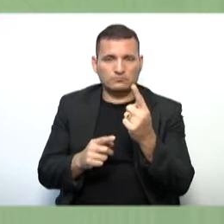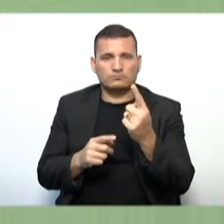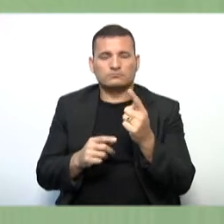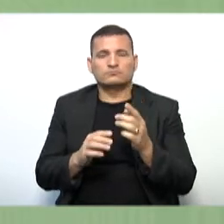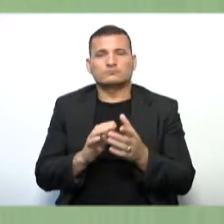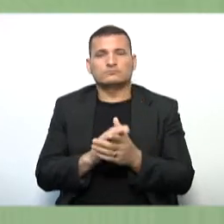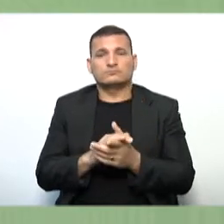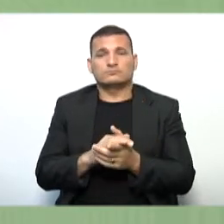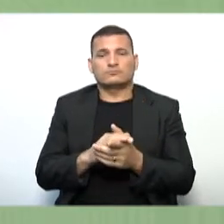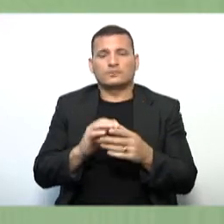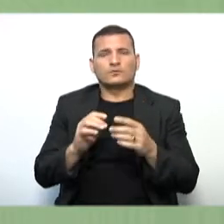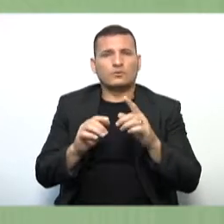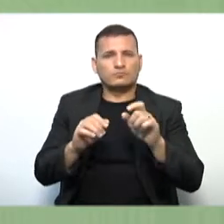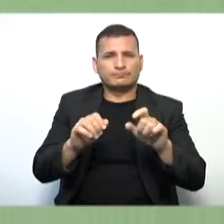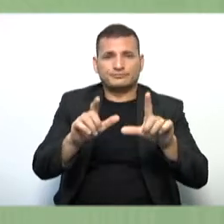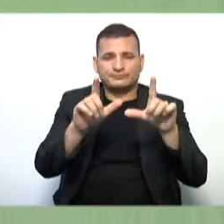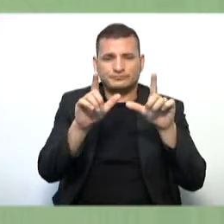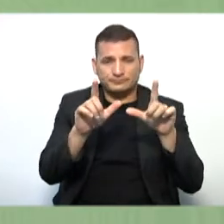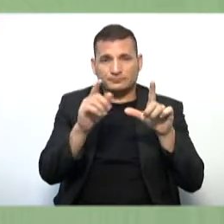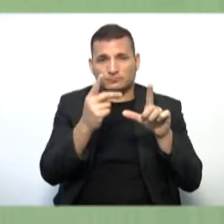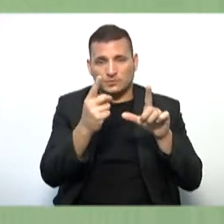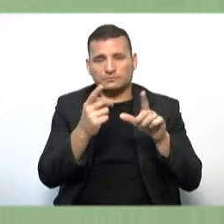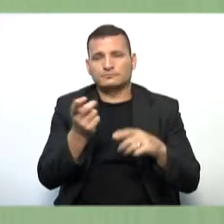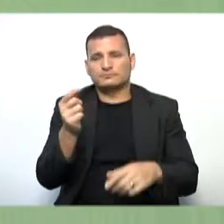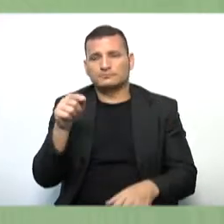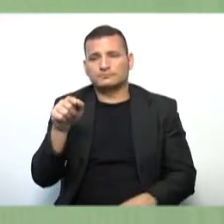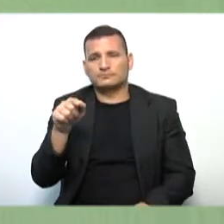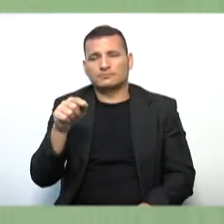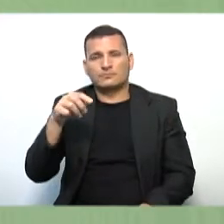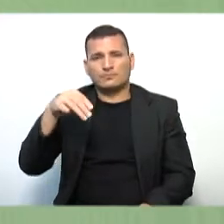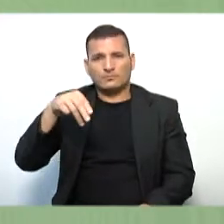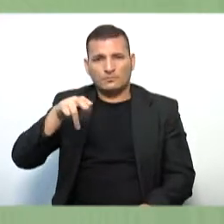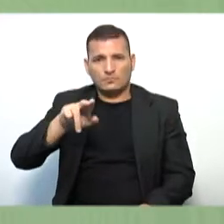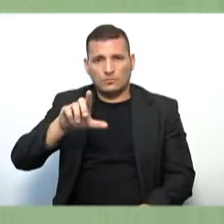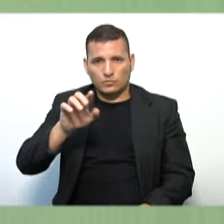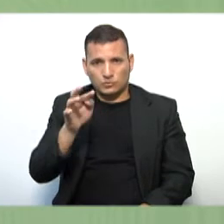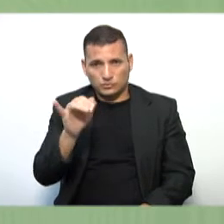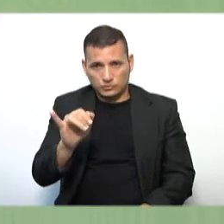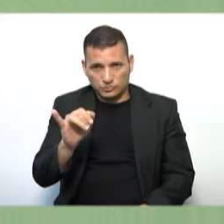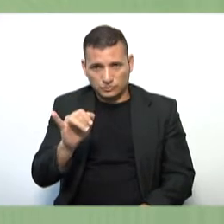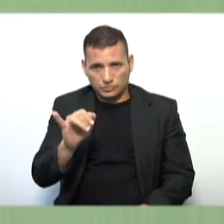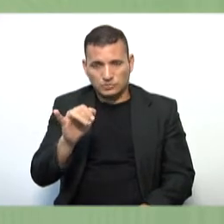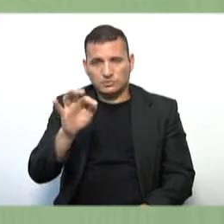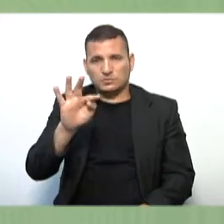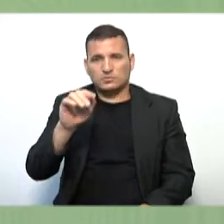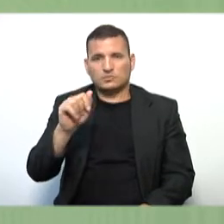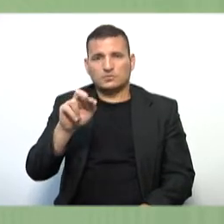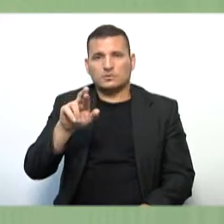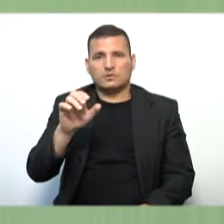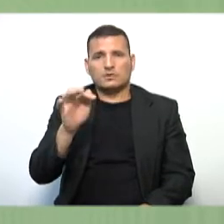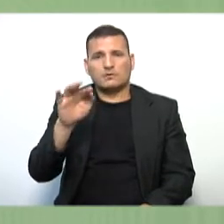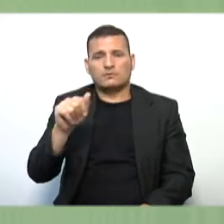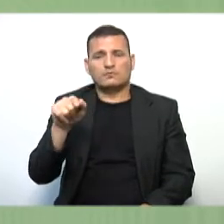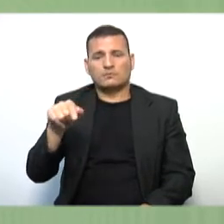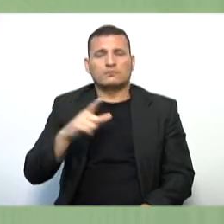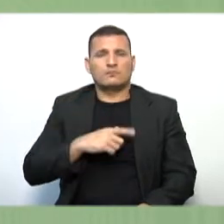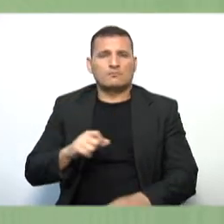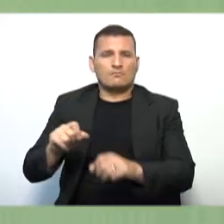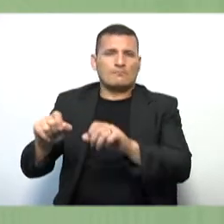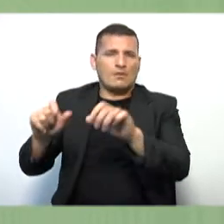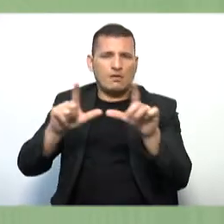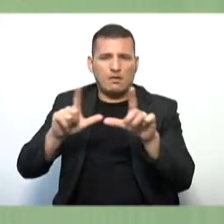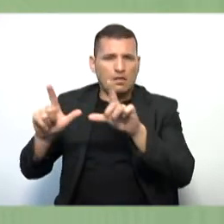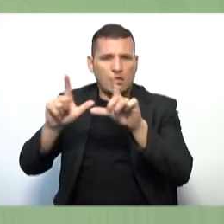o multitarefa, multi, várias, né? Então, várias tarefas, vários programas são executados ali. E nós temos